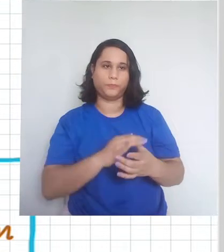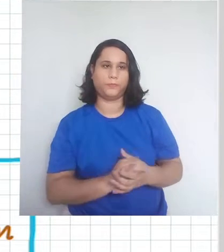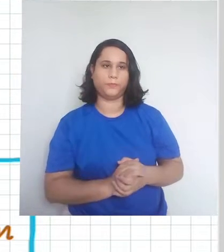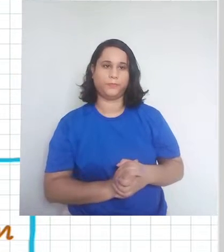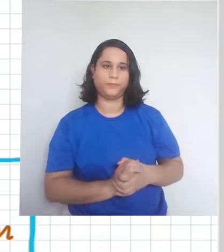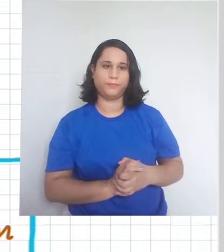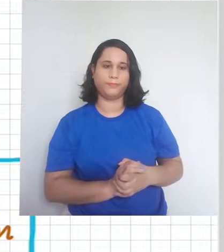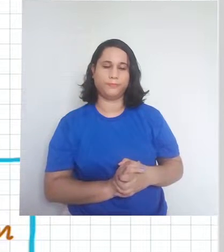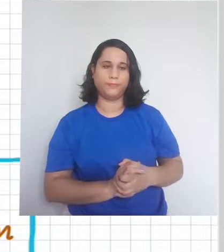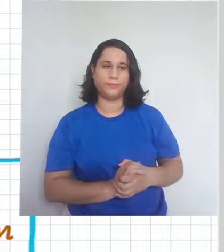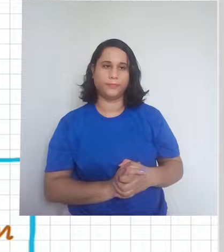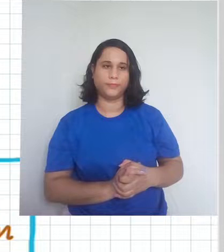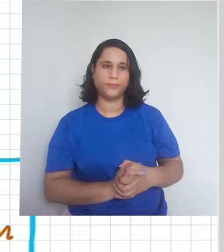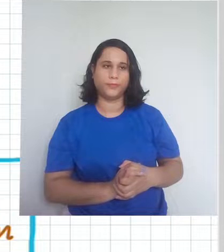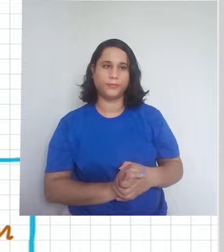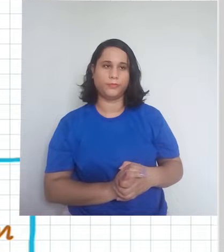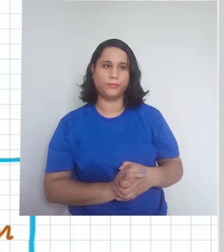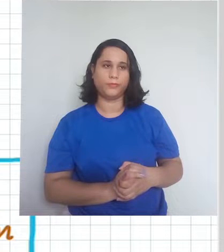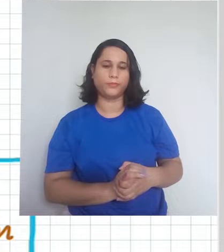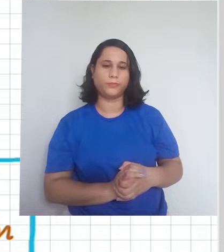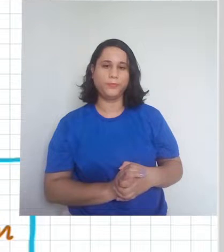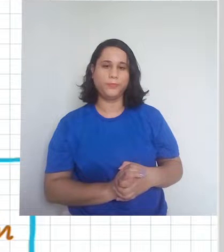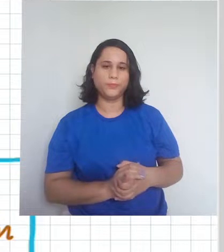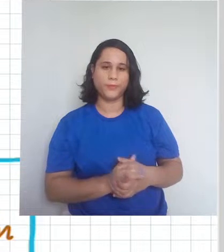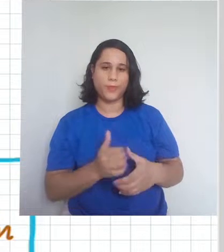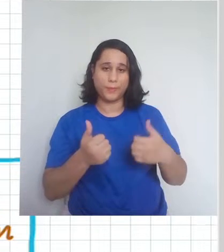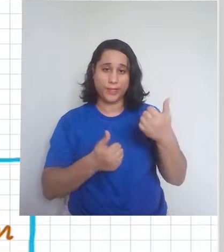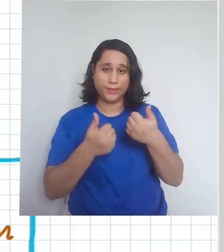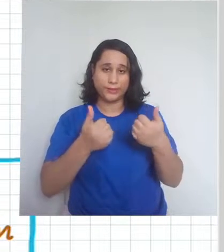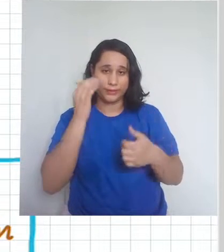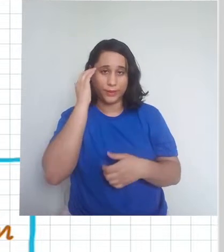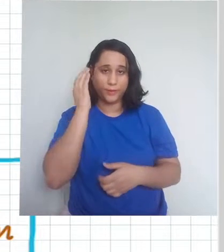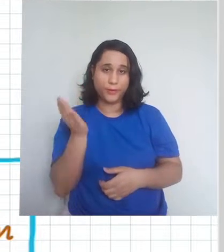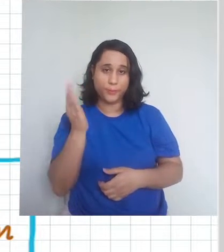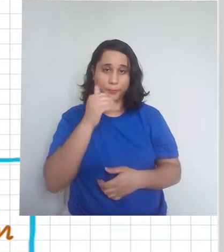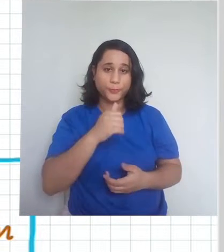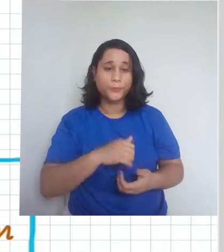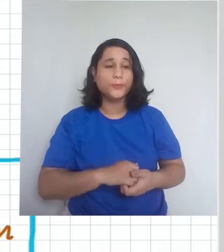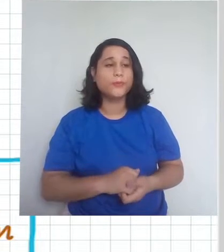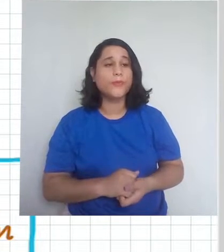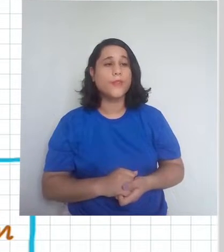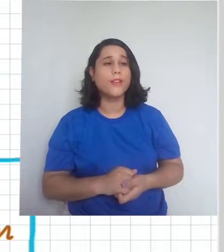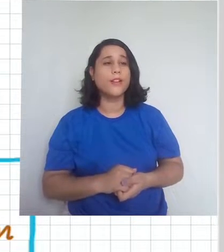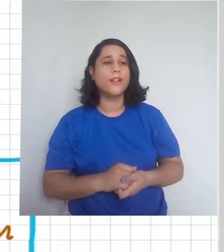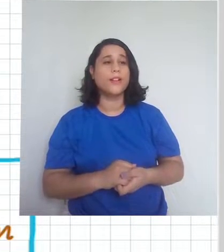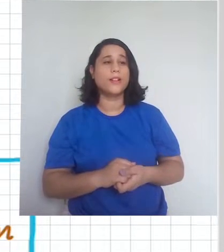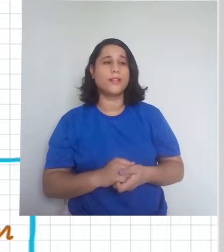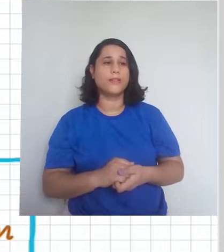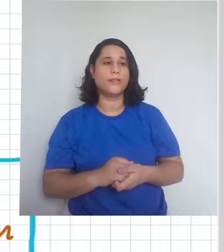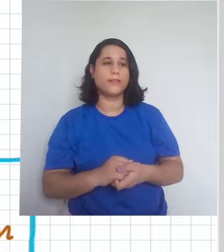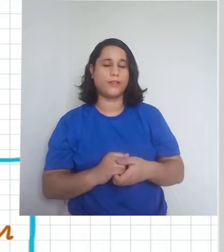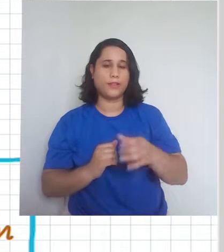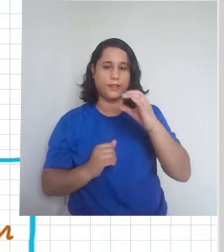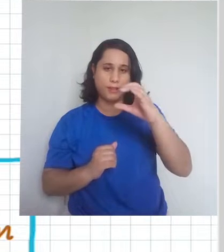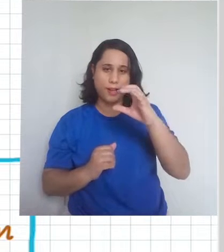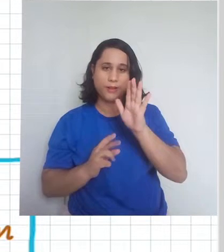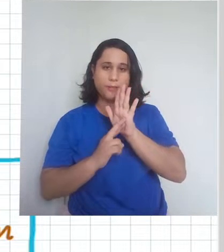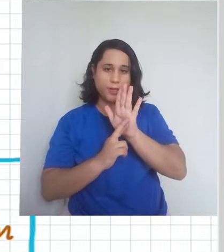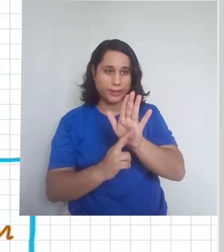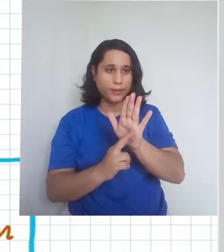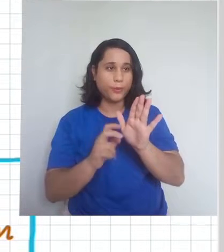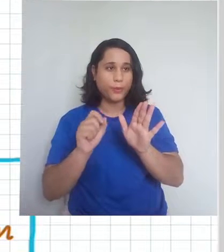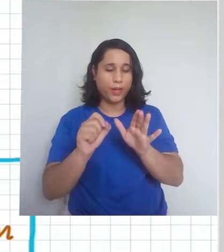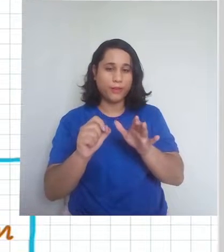está dentro. Beleza? Então vamos lá. Esse Czinho está contido significa está